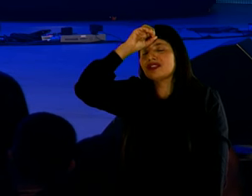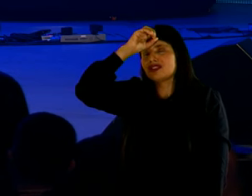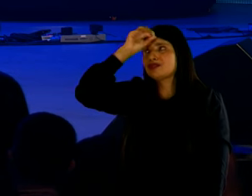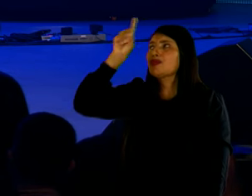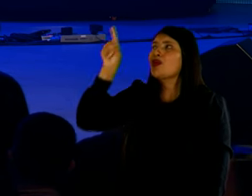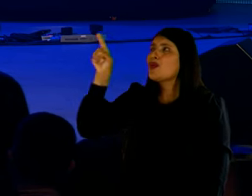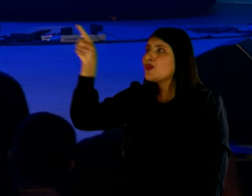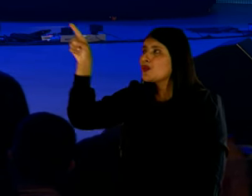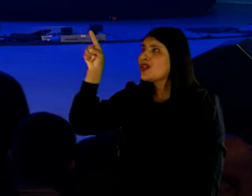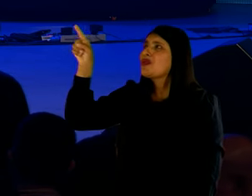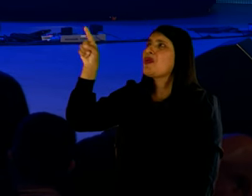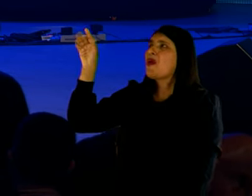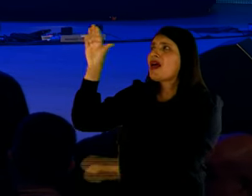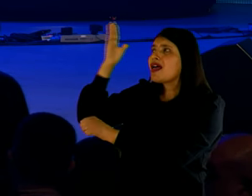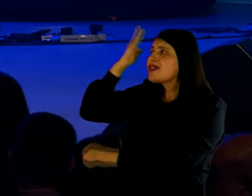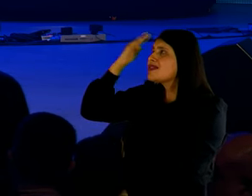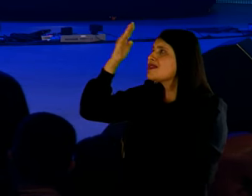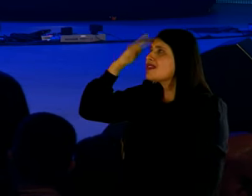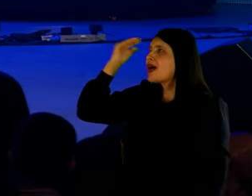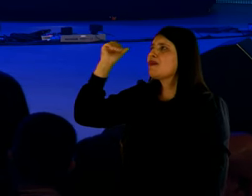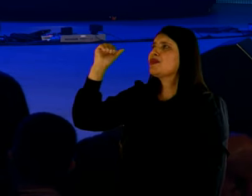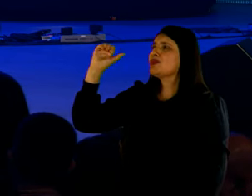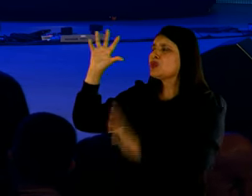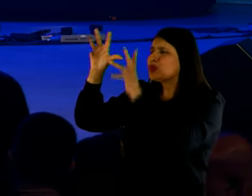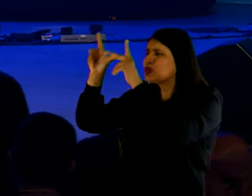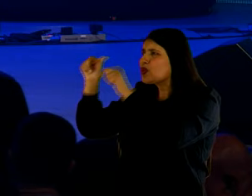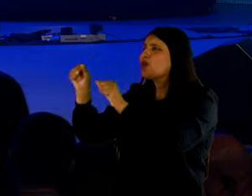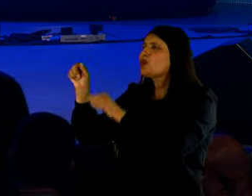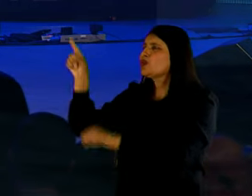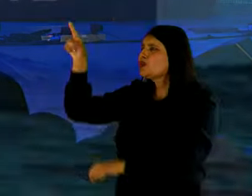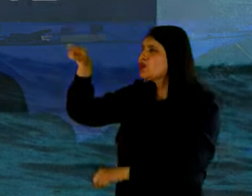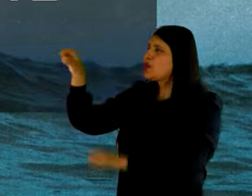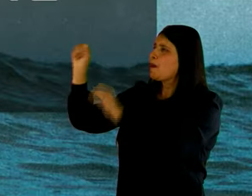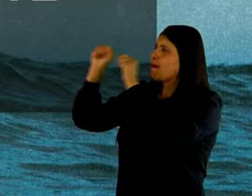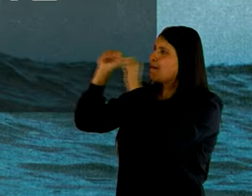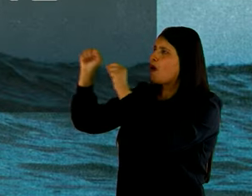Senhor, fizeste como te apouve".